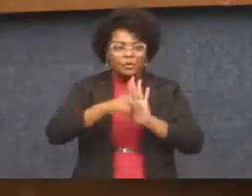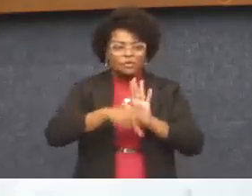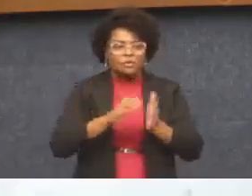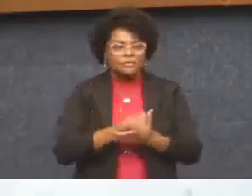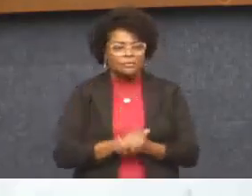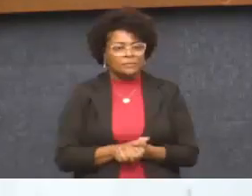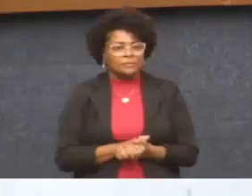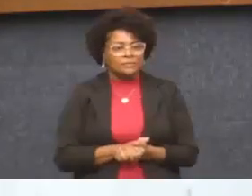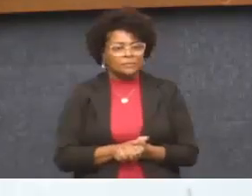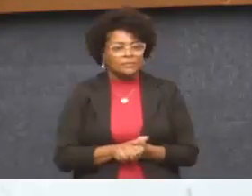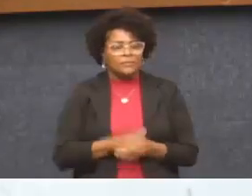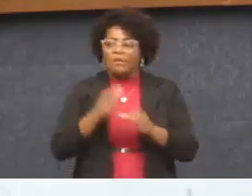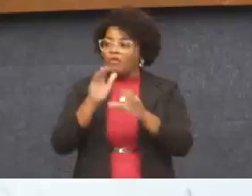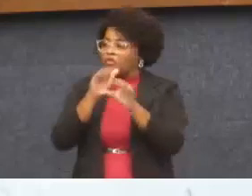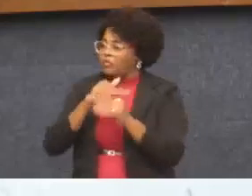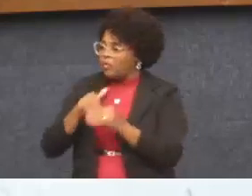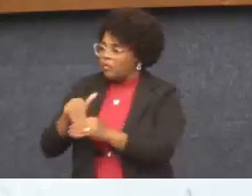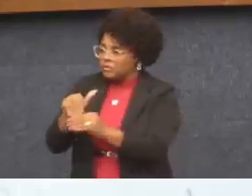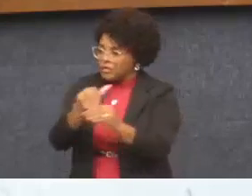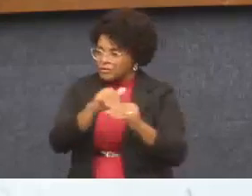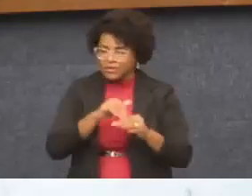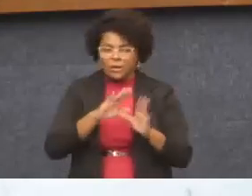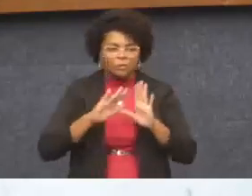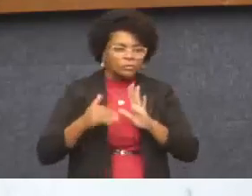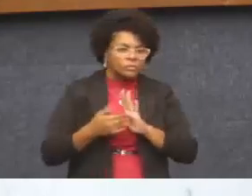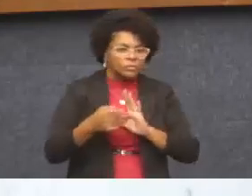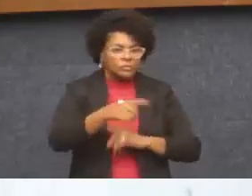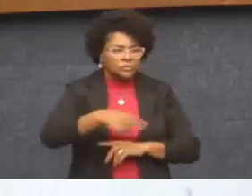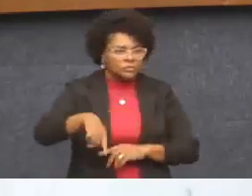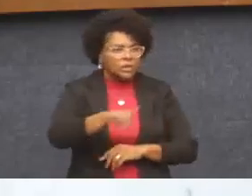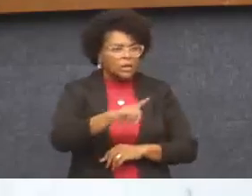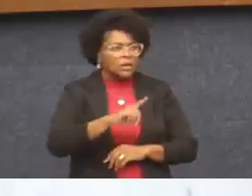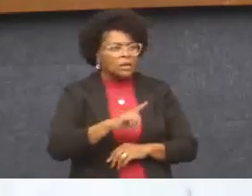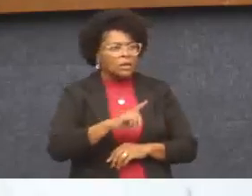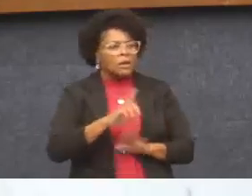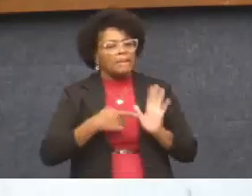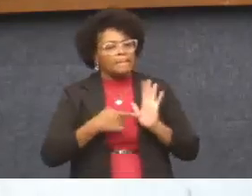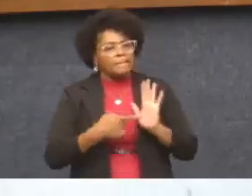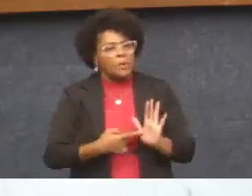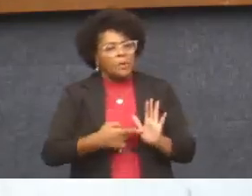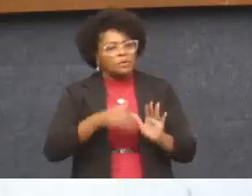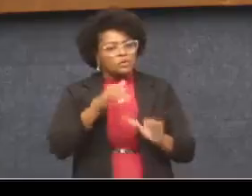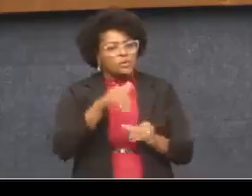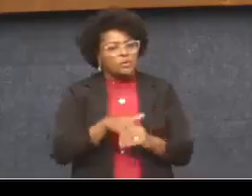votação. Senhoras vereadoras, senhores vereadores, estamos em votação, registrem o voto.